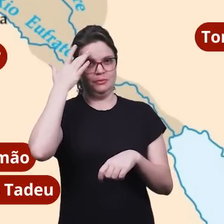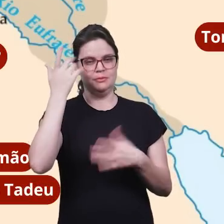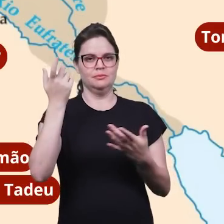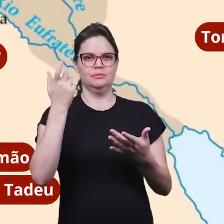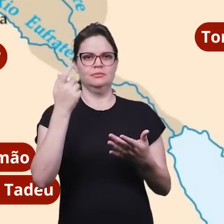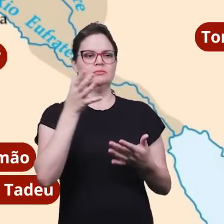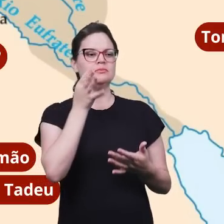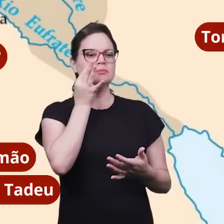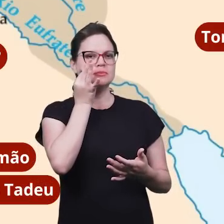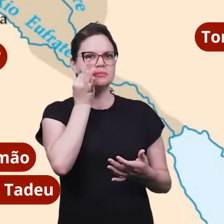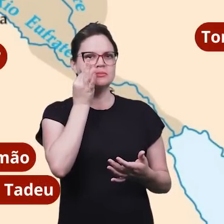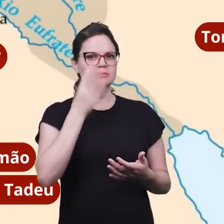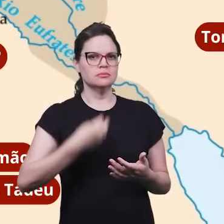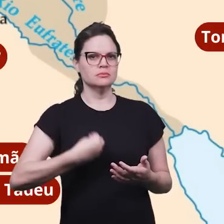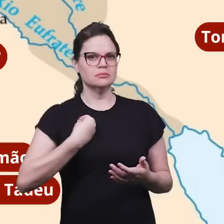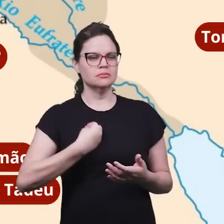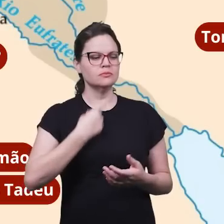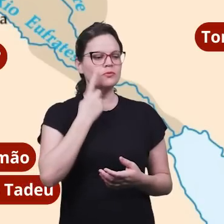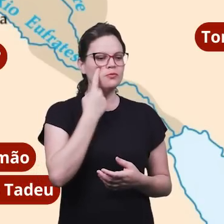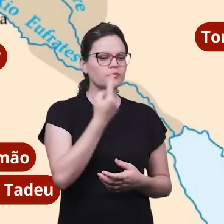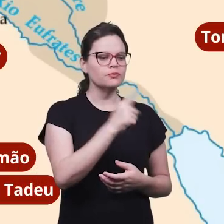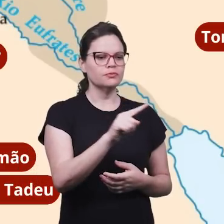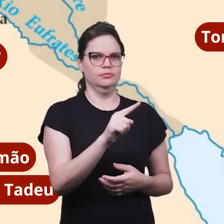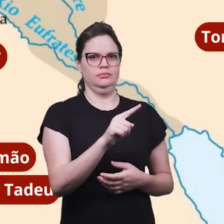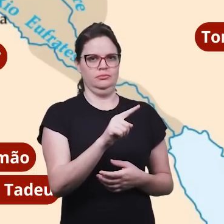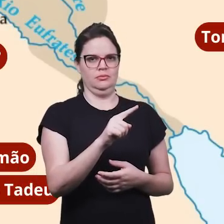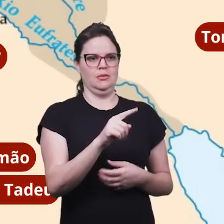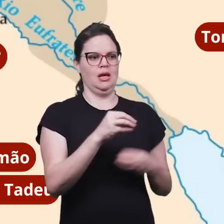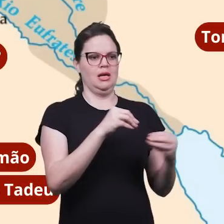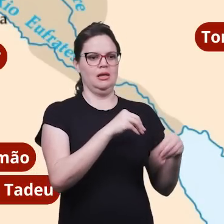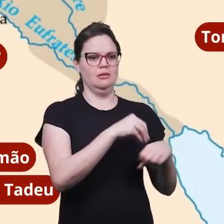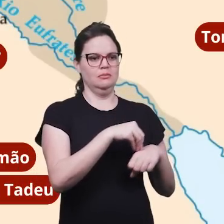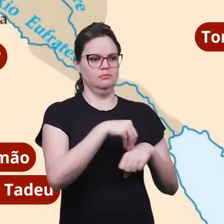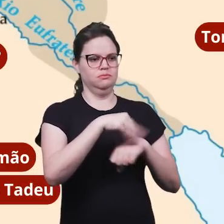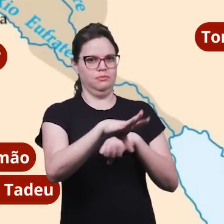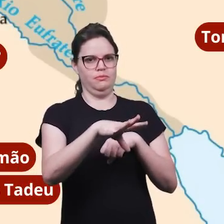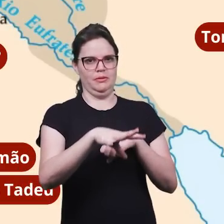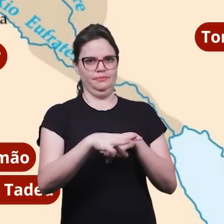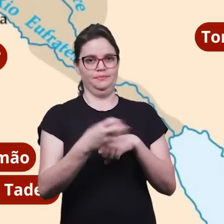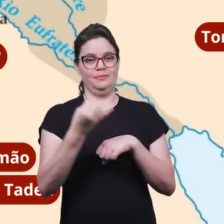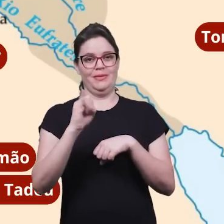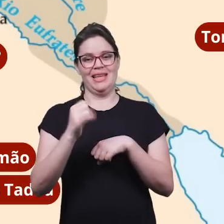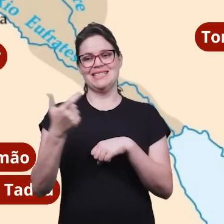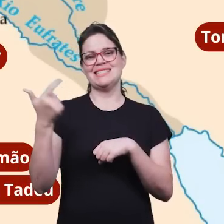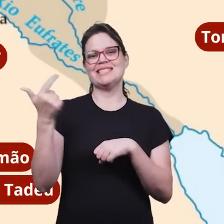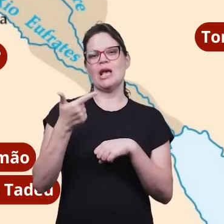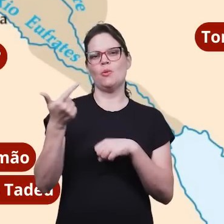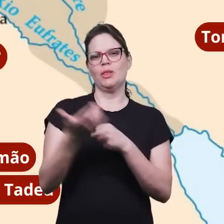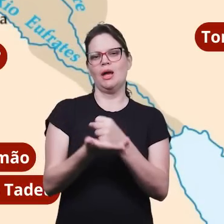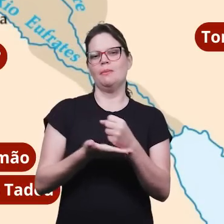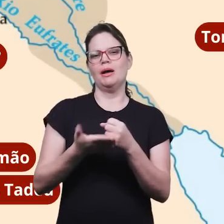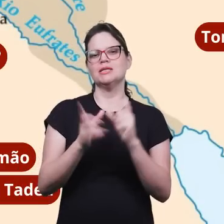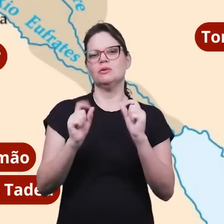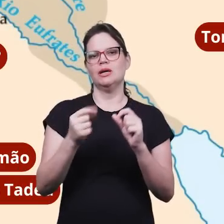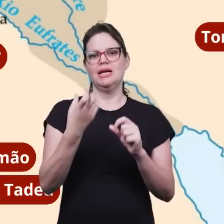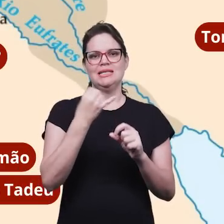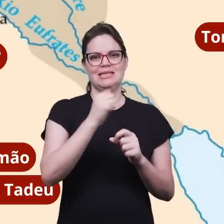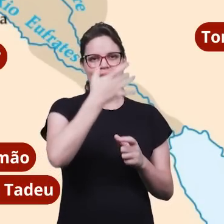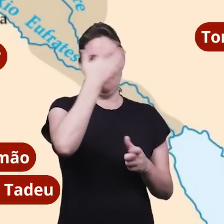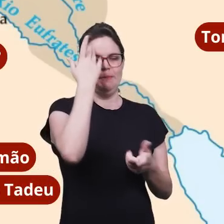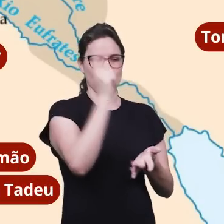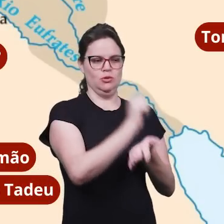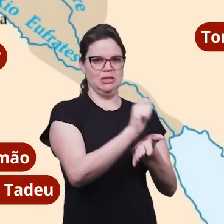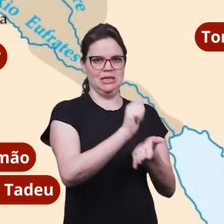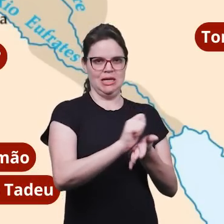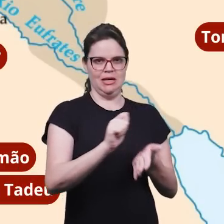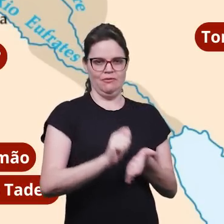escritor, alguém pessoalmente passou algo. A fonte secundária é quando alguém pega algo que alguém escreveu e